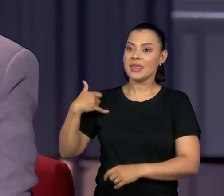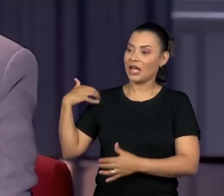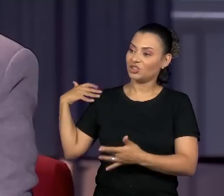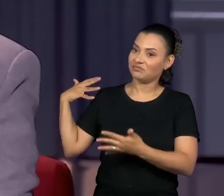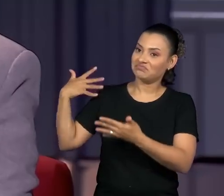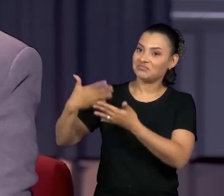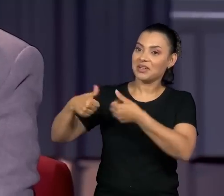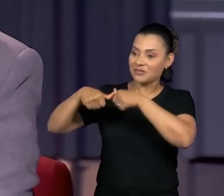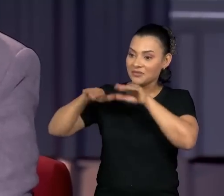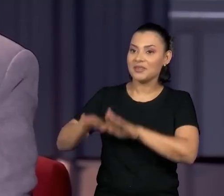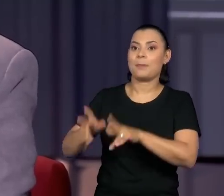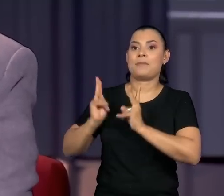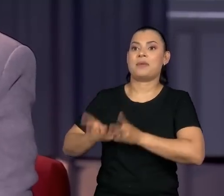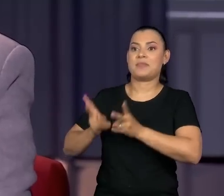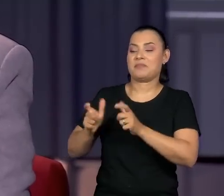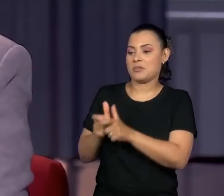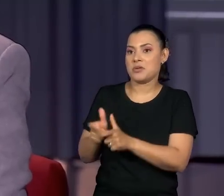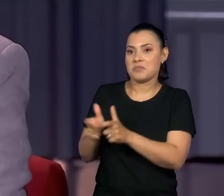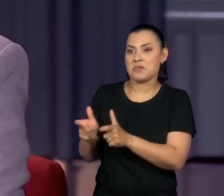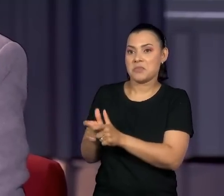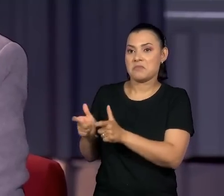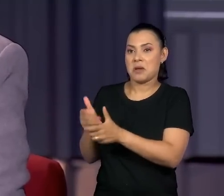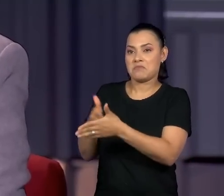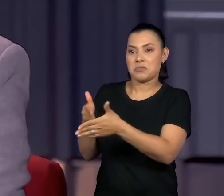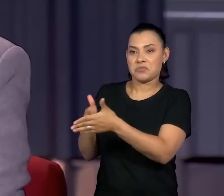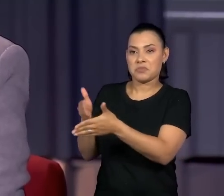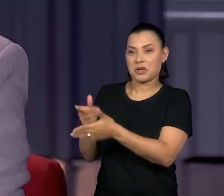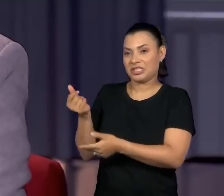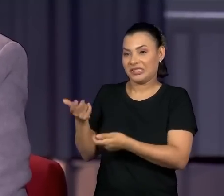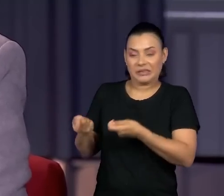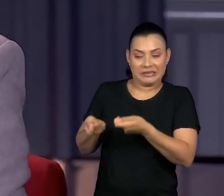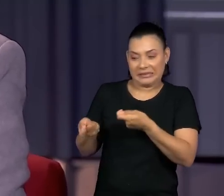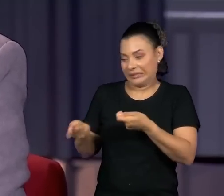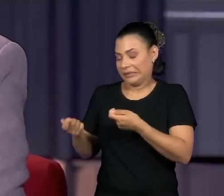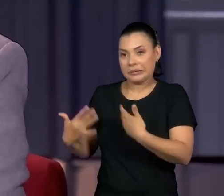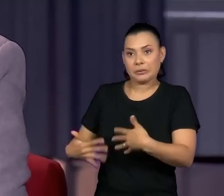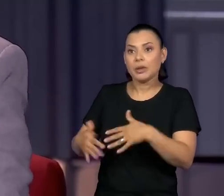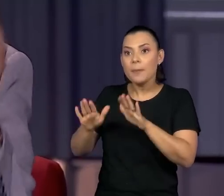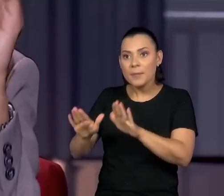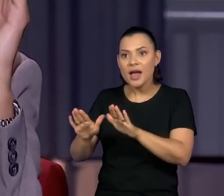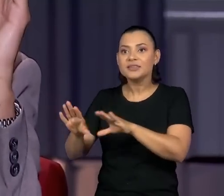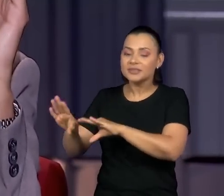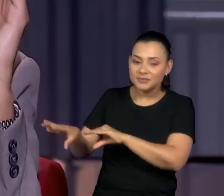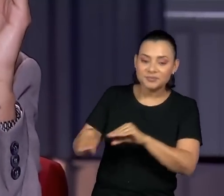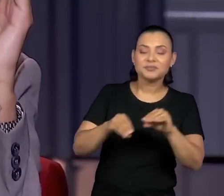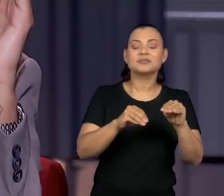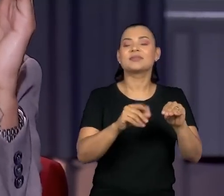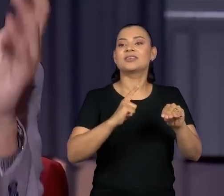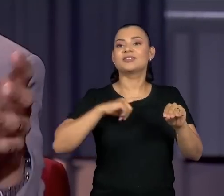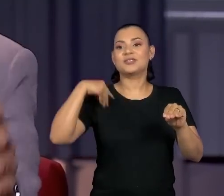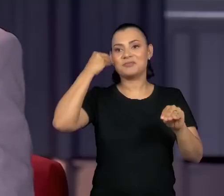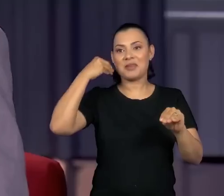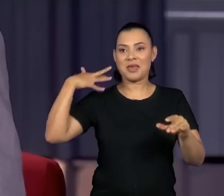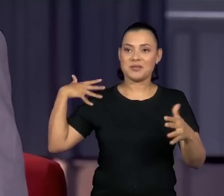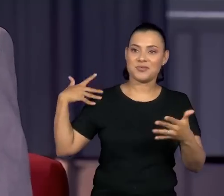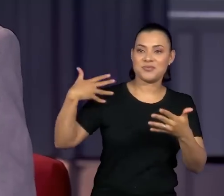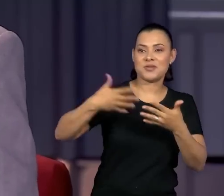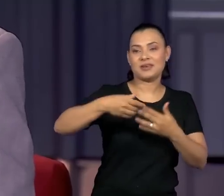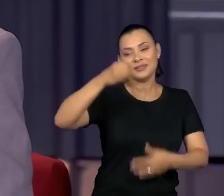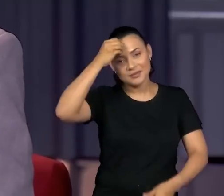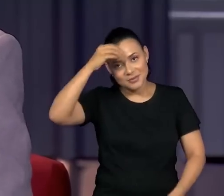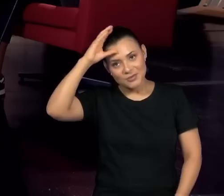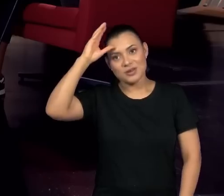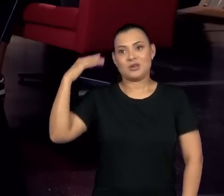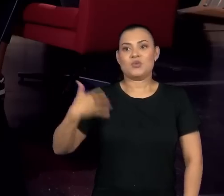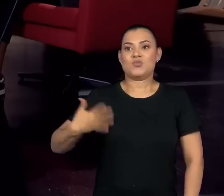lugar pequenininho, com várias limitações financeiras, de conhecimento, de tudo, mas saí de lá com uma bagagem louca de